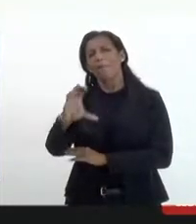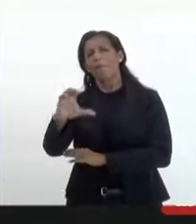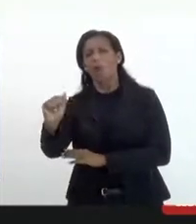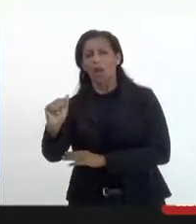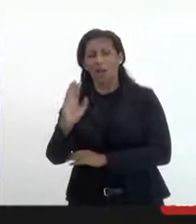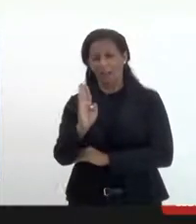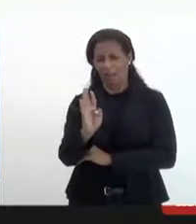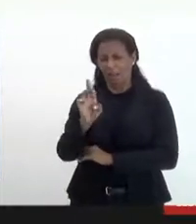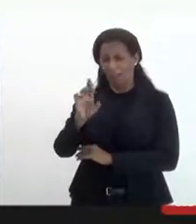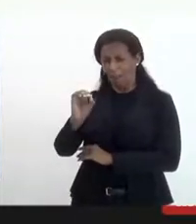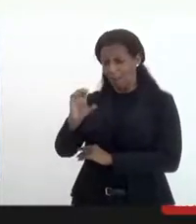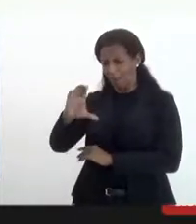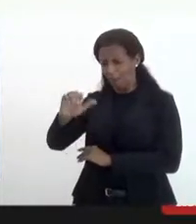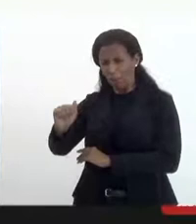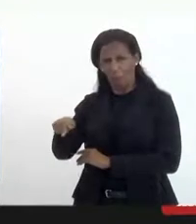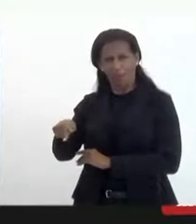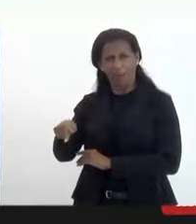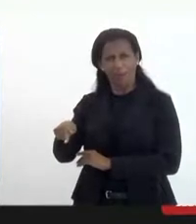Broca.